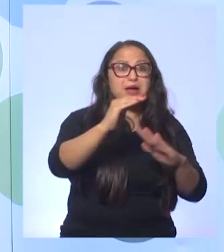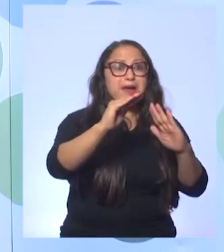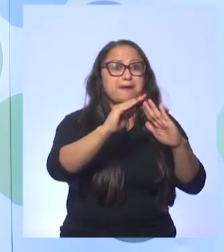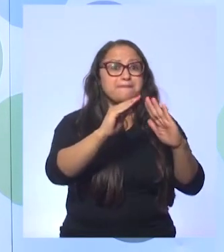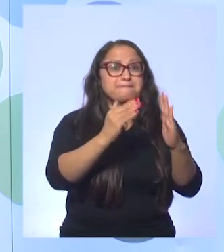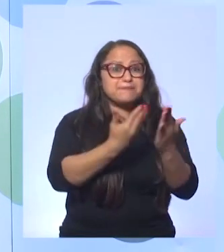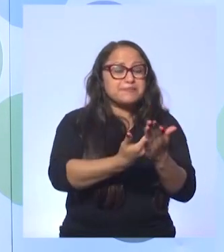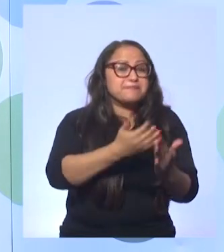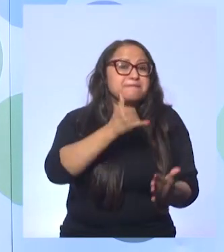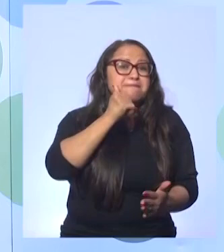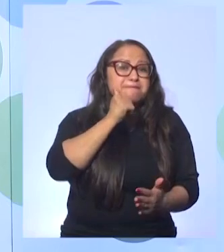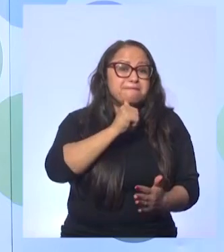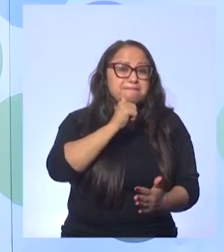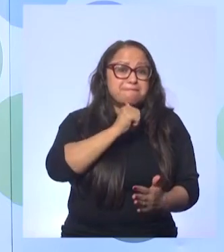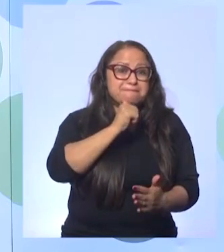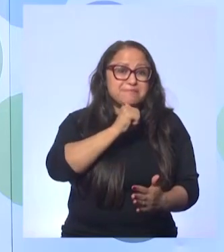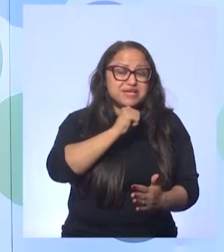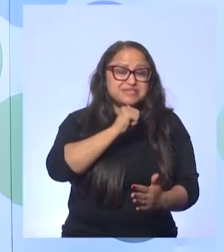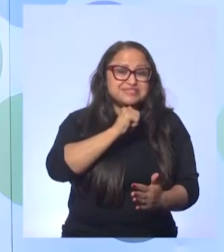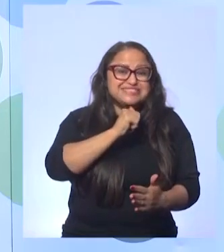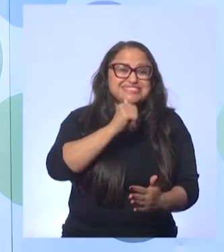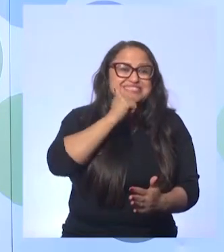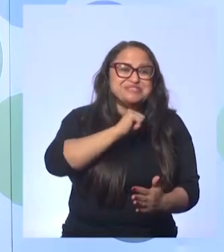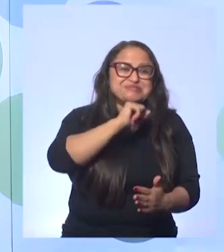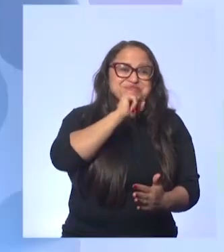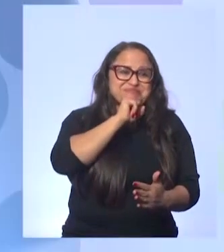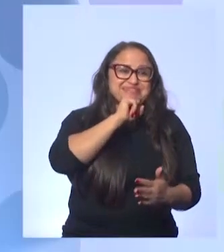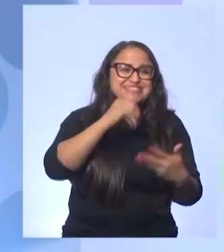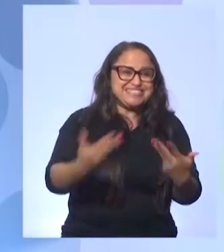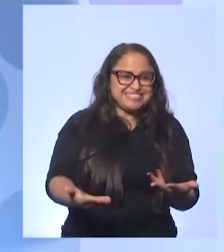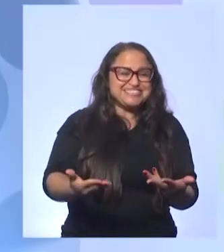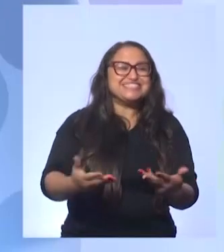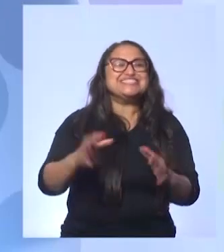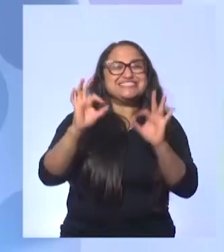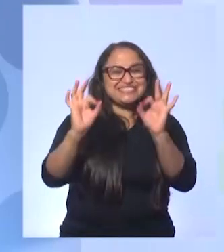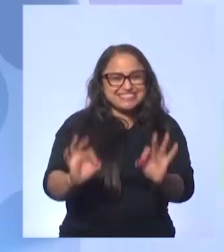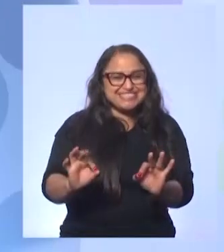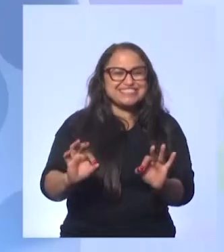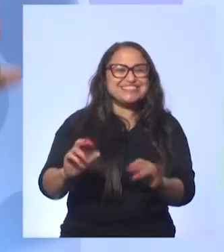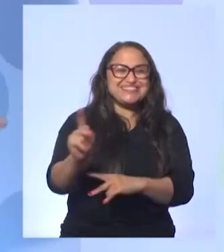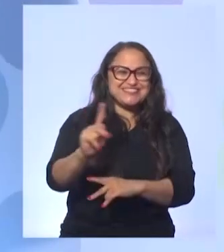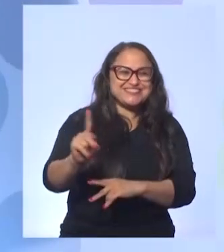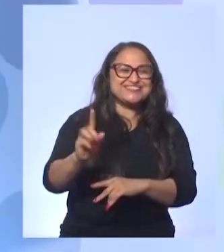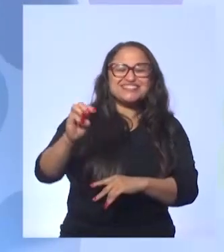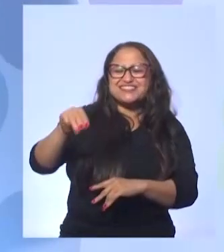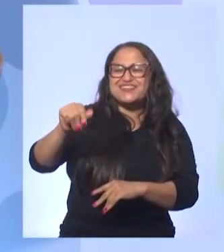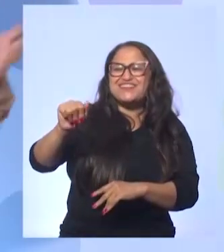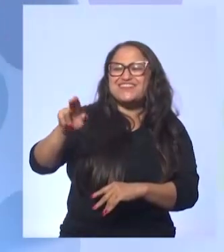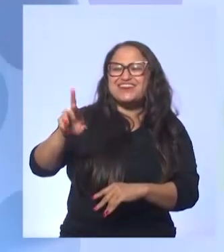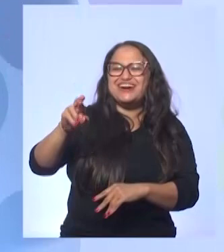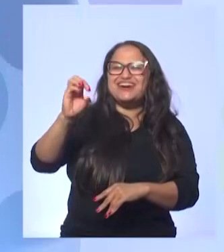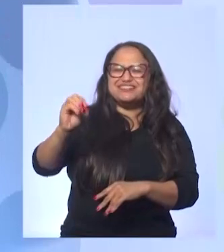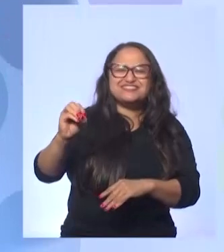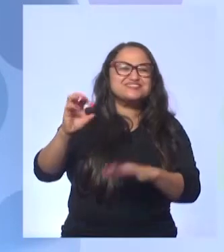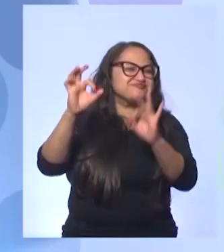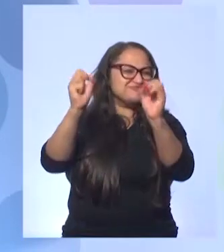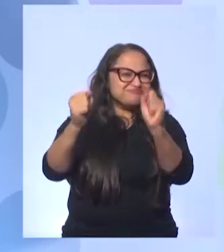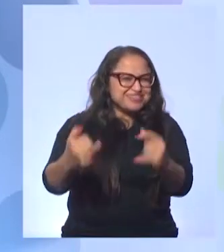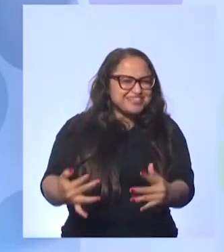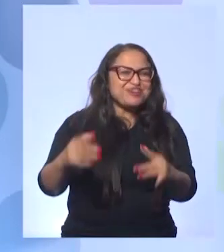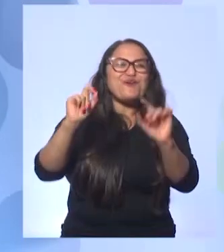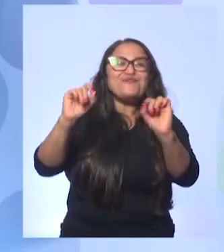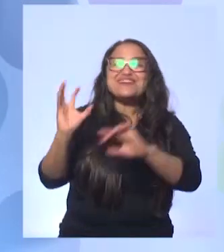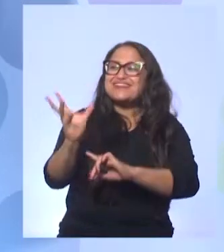Foi bem divertido, aliás. Meus irmãos, foi bem bacana. Certo. Então, o professor Mauro acabou de relatar aqui, né, o que aconteceu no final de semana.